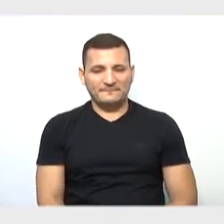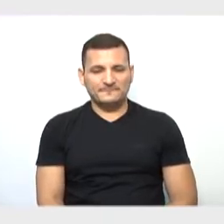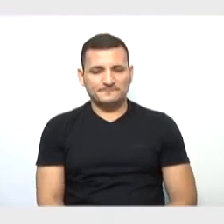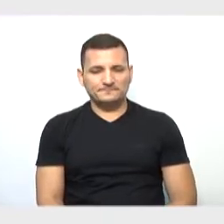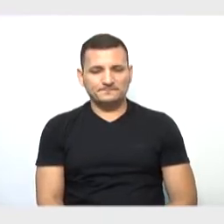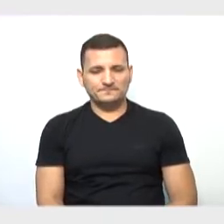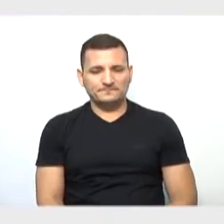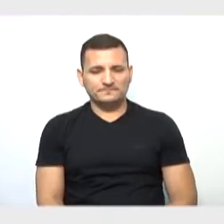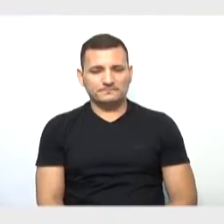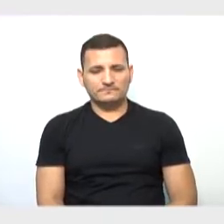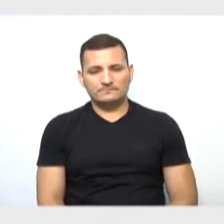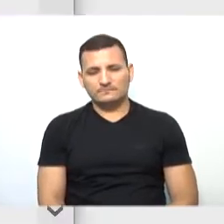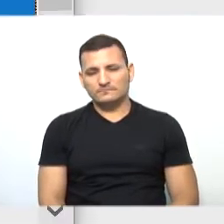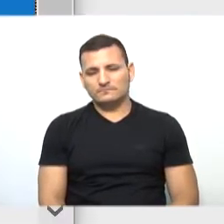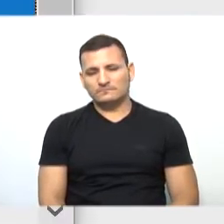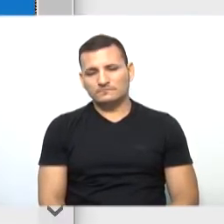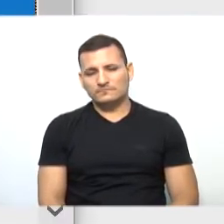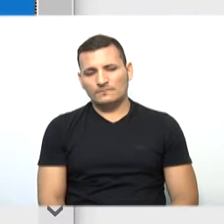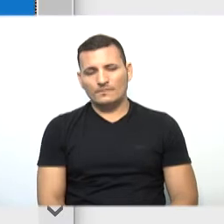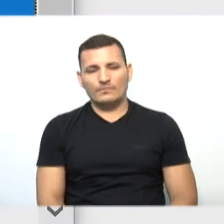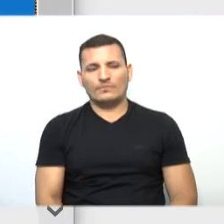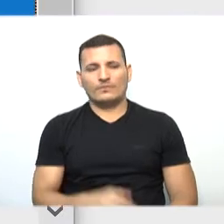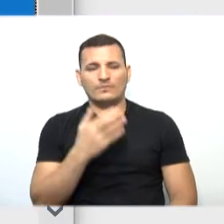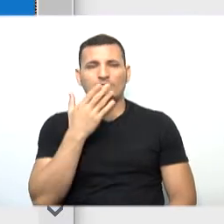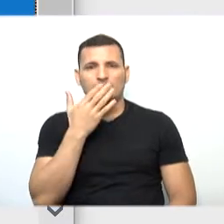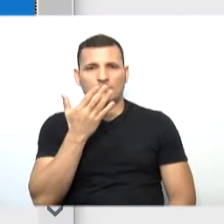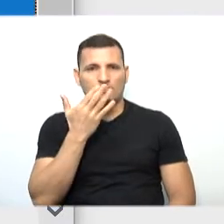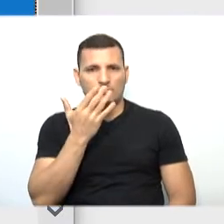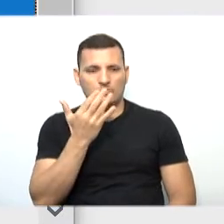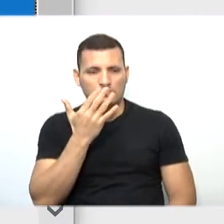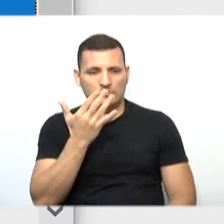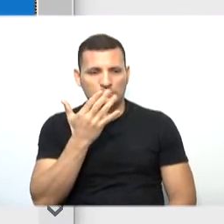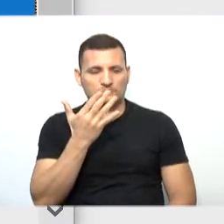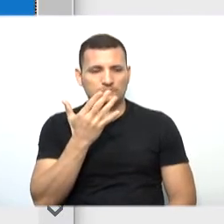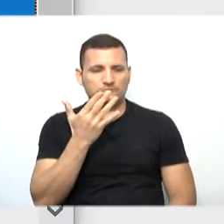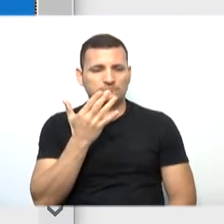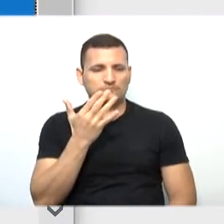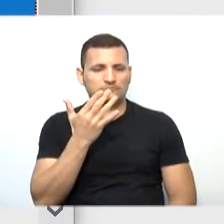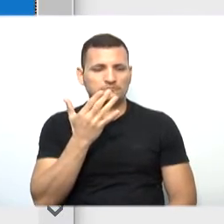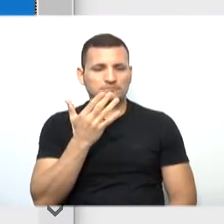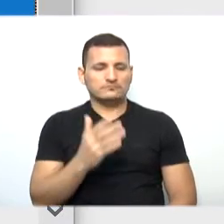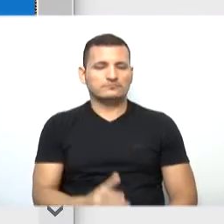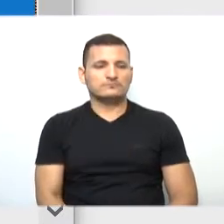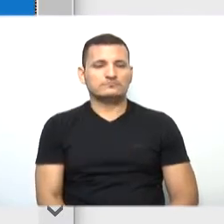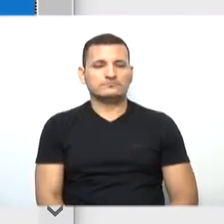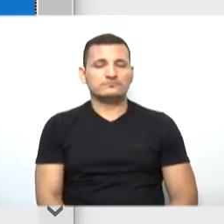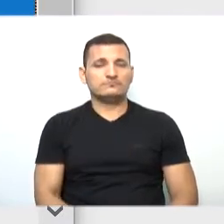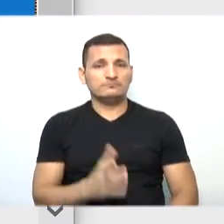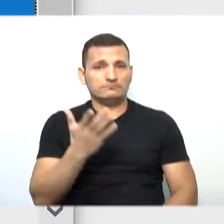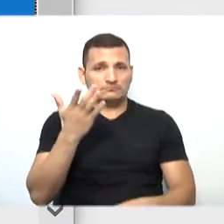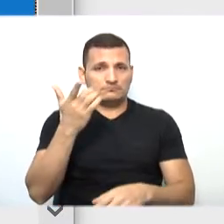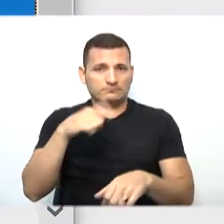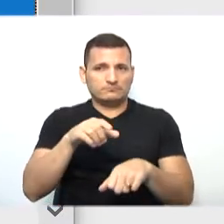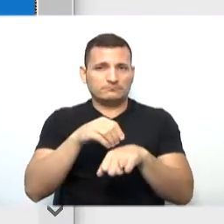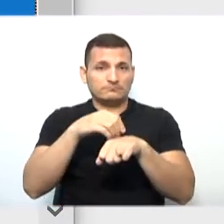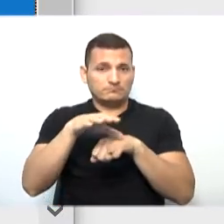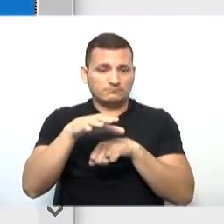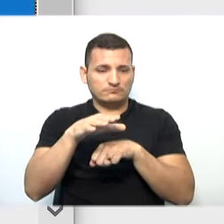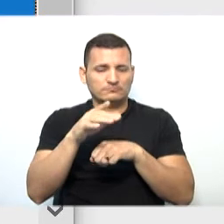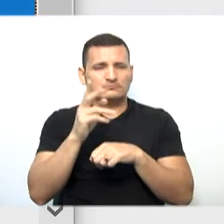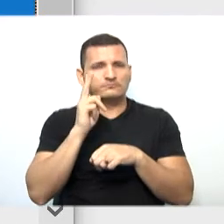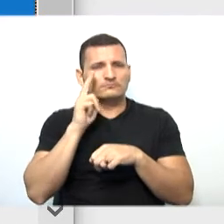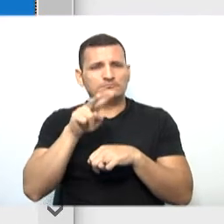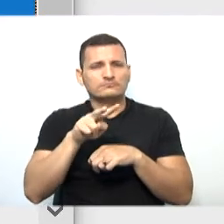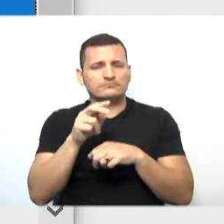Calibri. A outra, vou colocar a cor da minha fonte. Gente, dica, de novo. Apareceu o